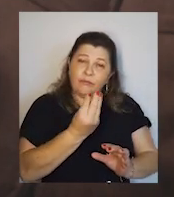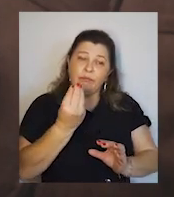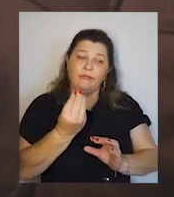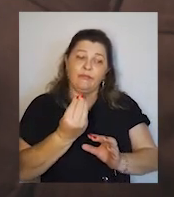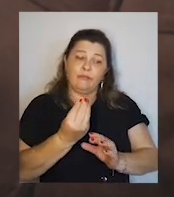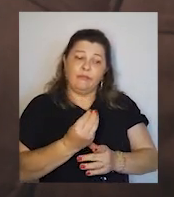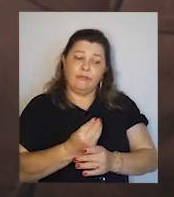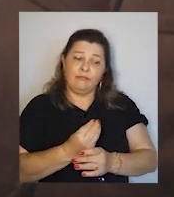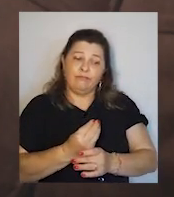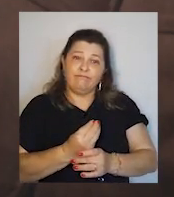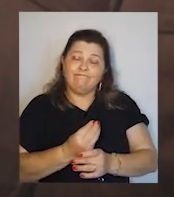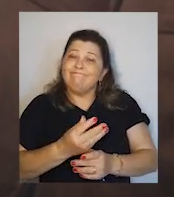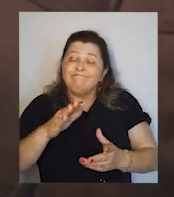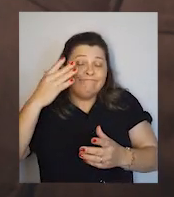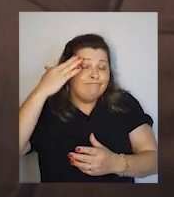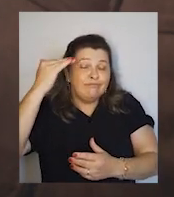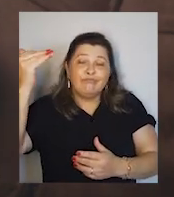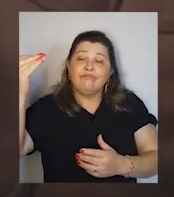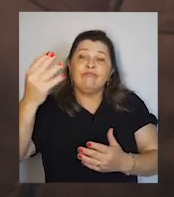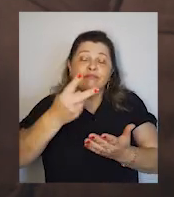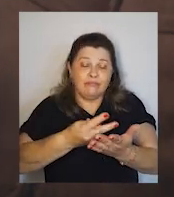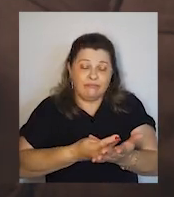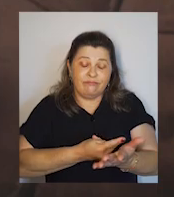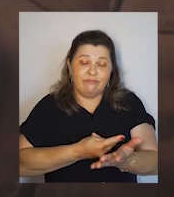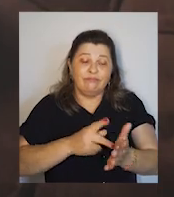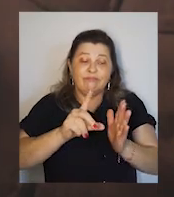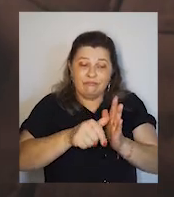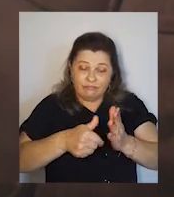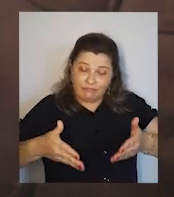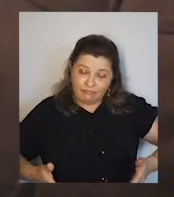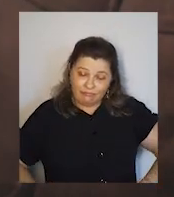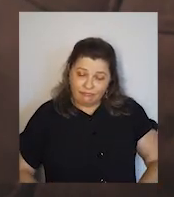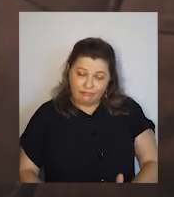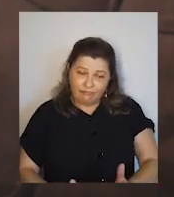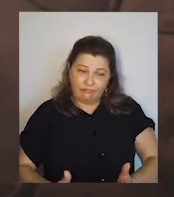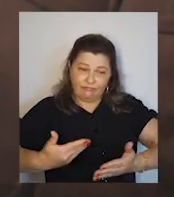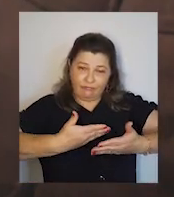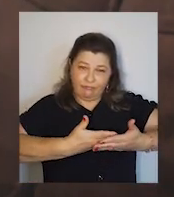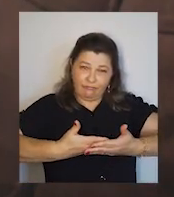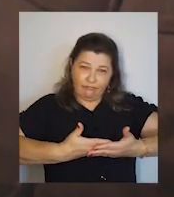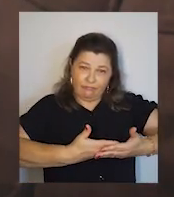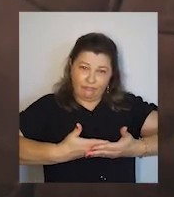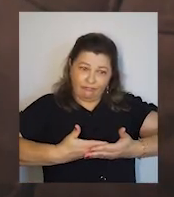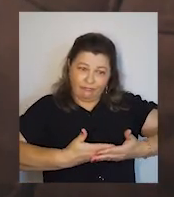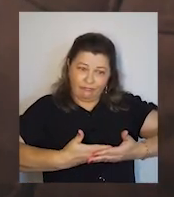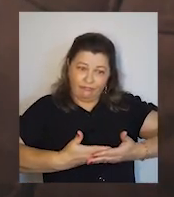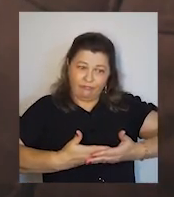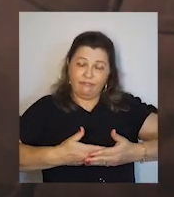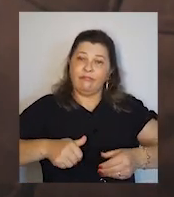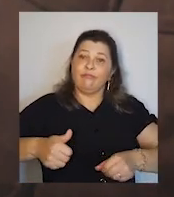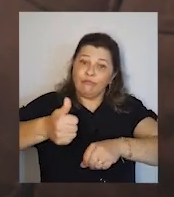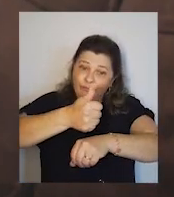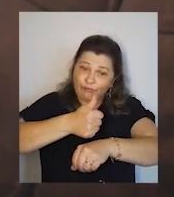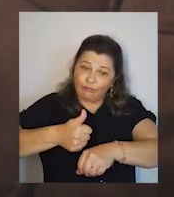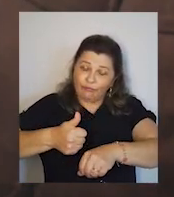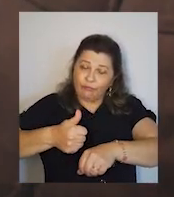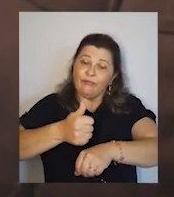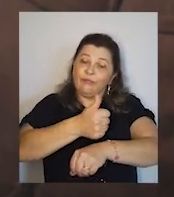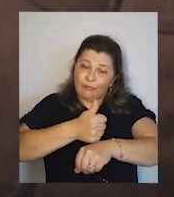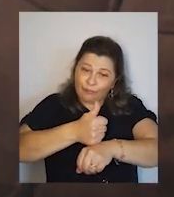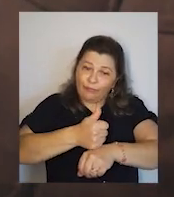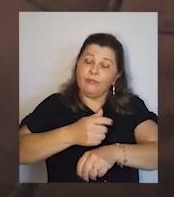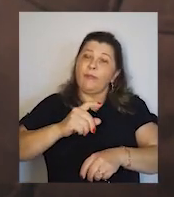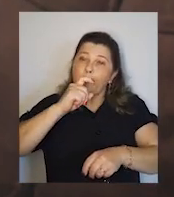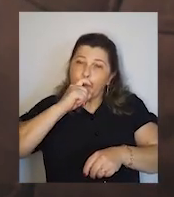que eu nem sequer imaginava que ia acontecer depois do nascimento. E eu entendi que o papel do pai no